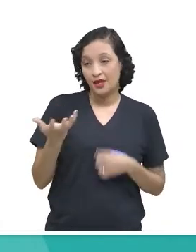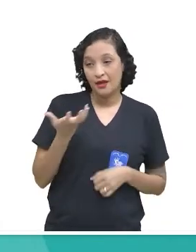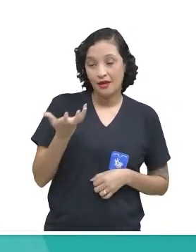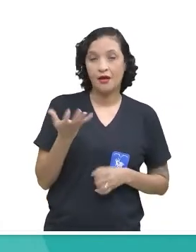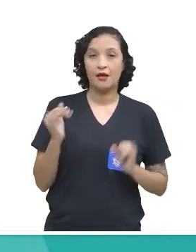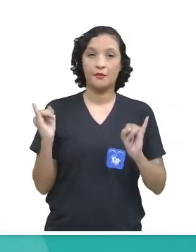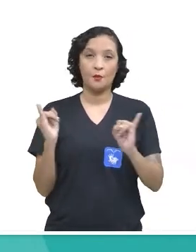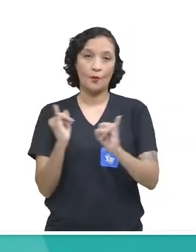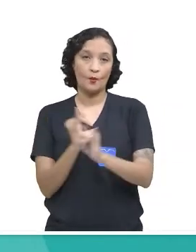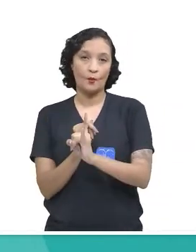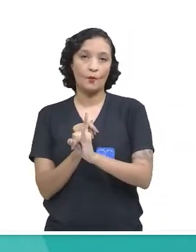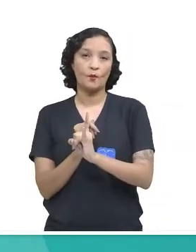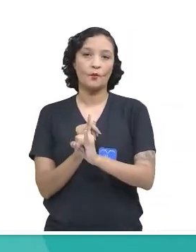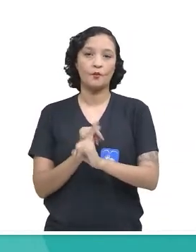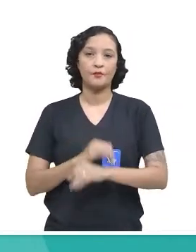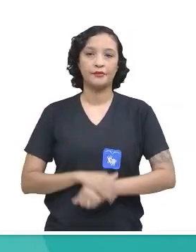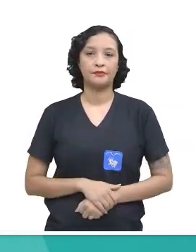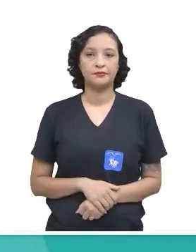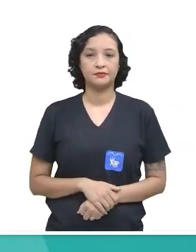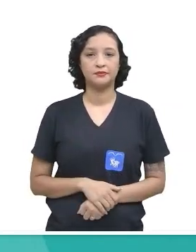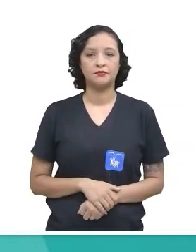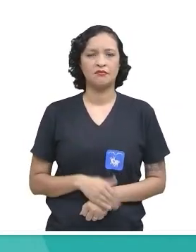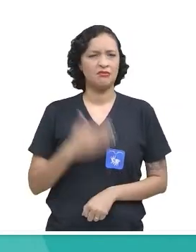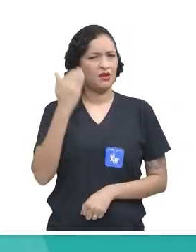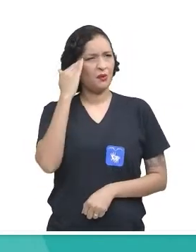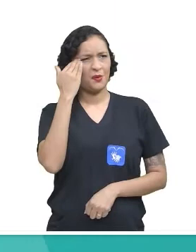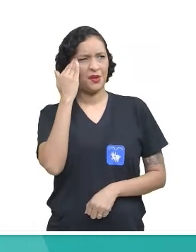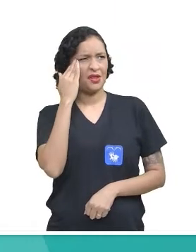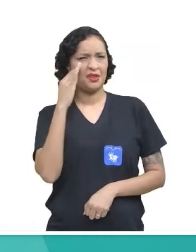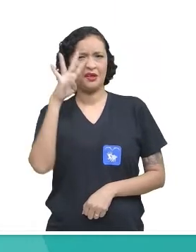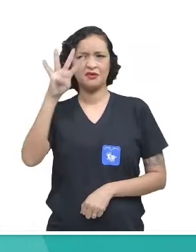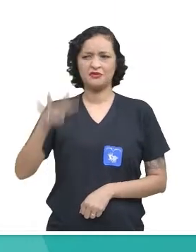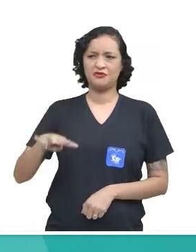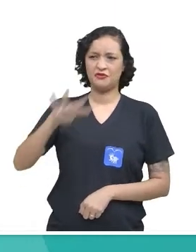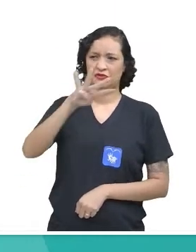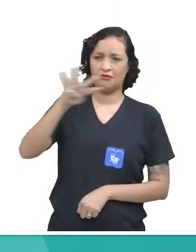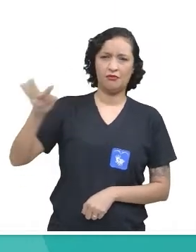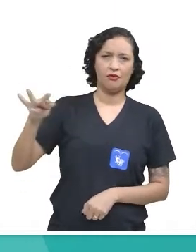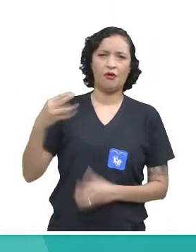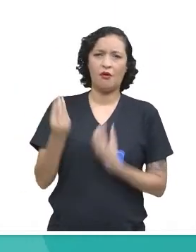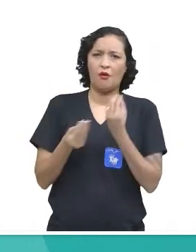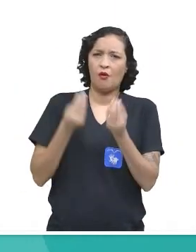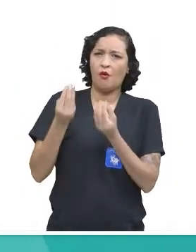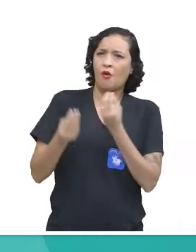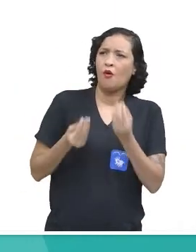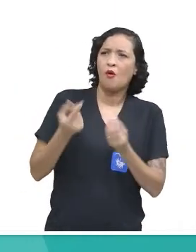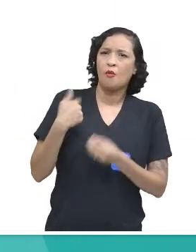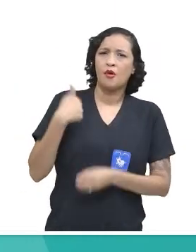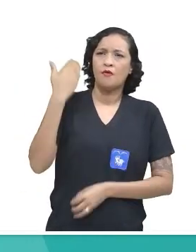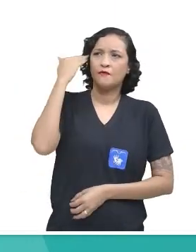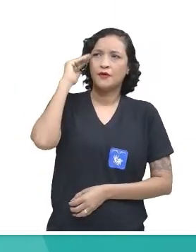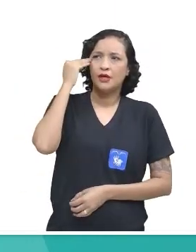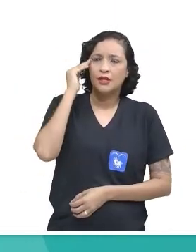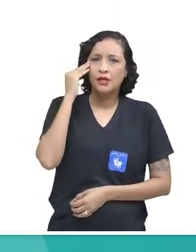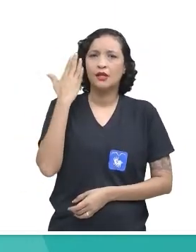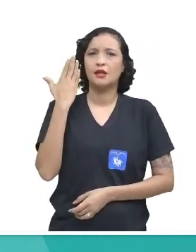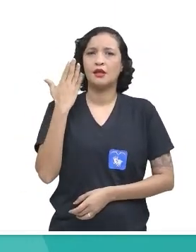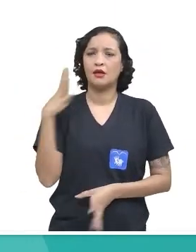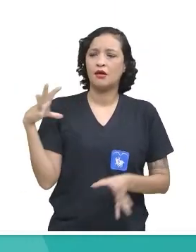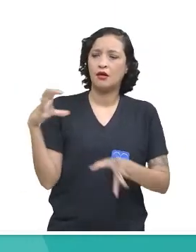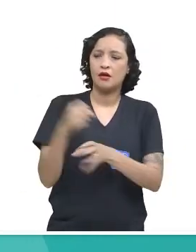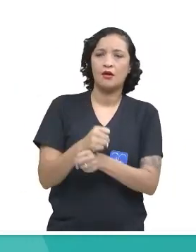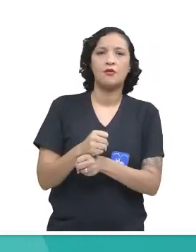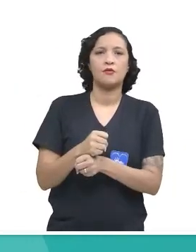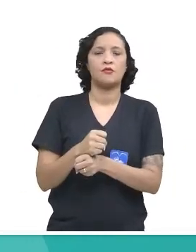o emagrecimento. Mas, professora, eu não entendi muito isso não. E agora, como é que a gente vai fazer para entender como é que se